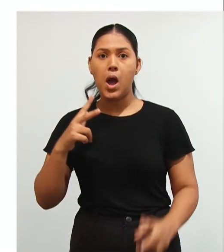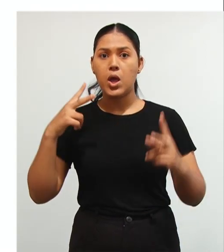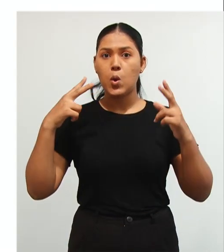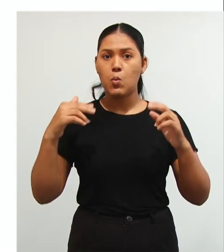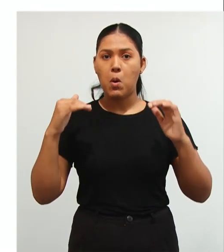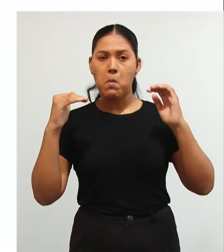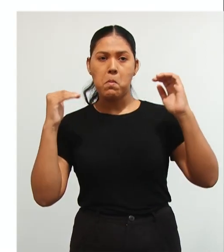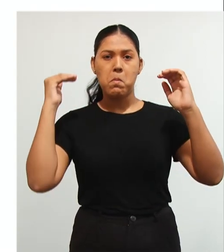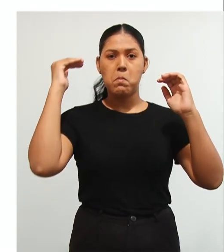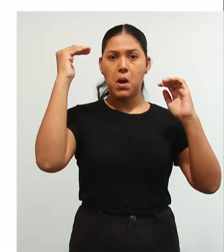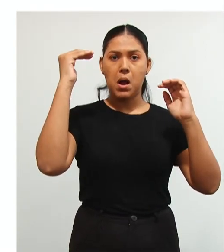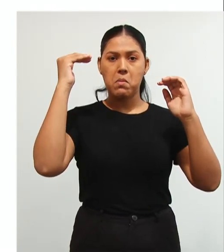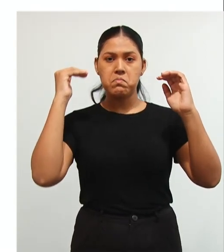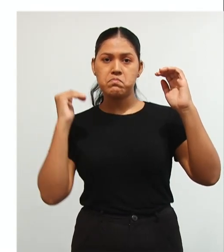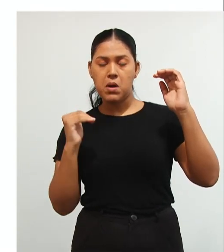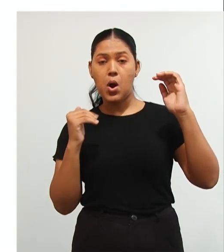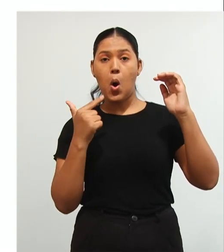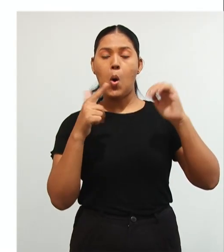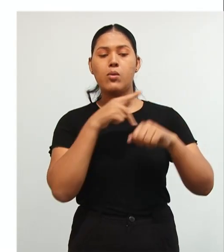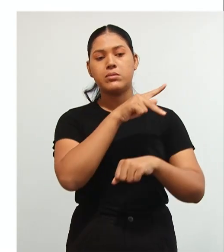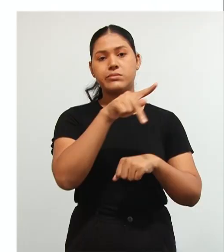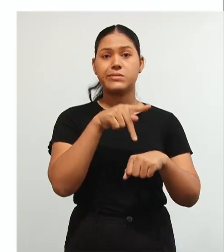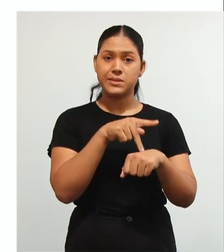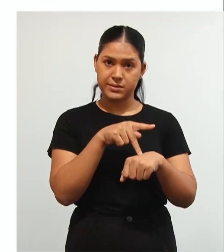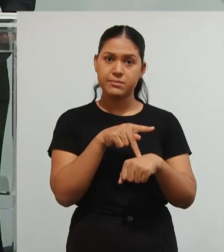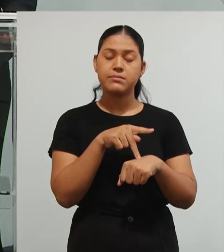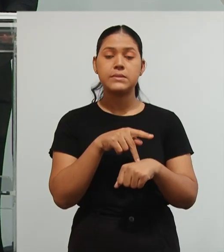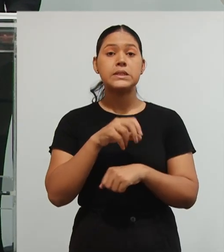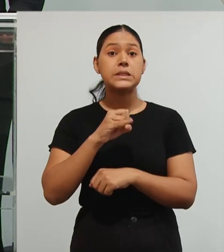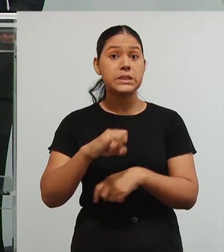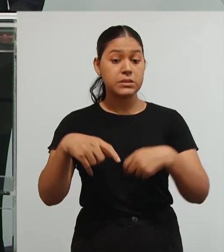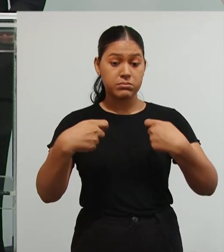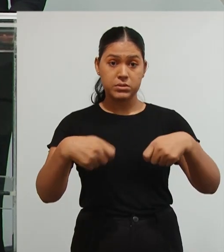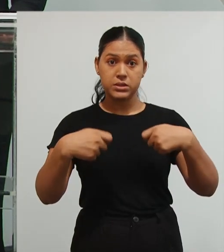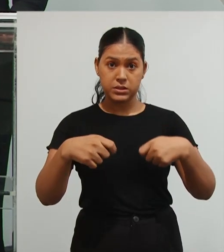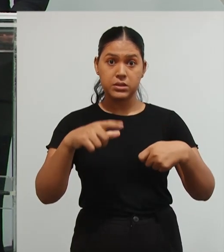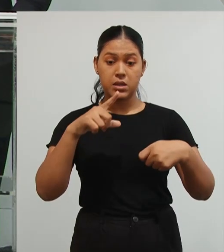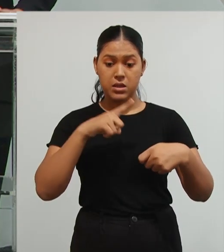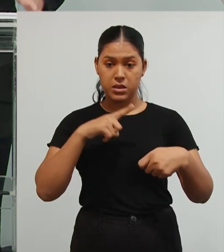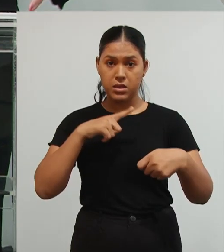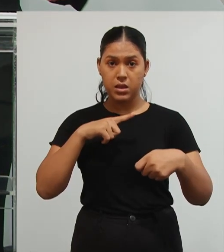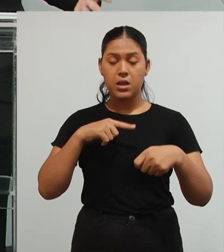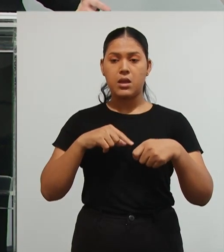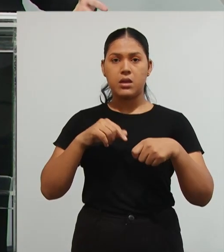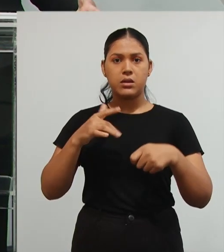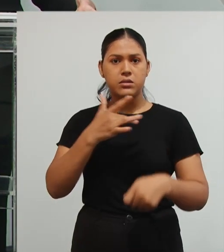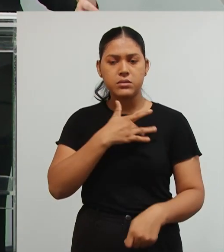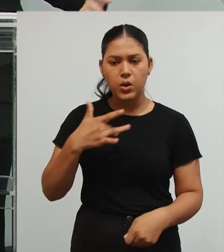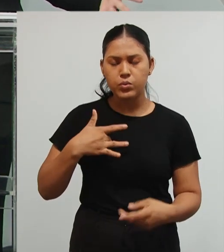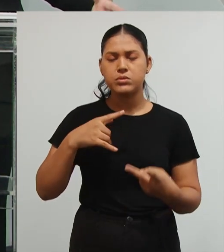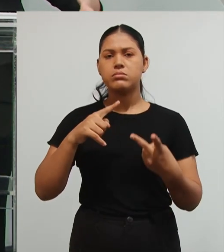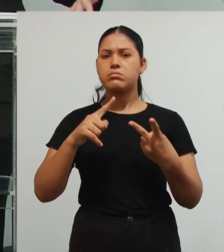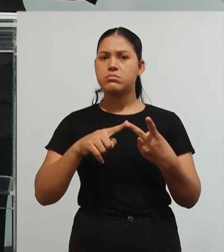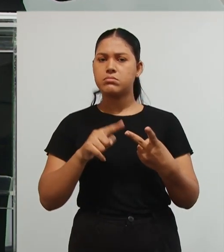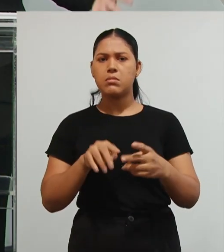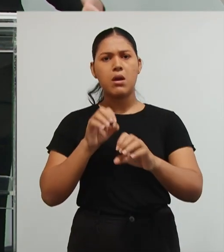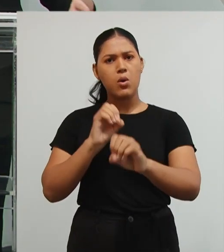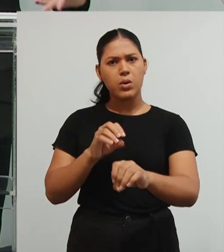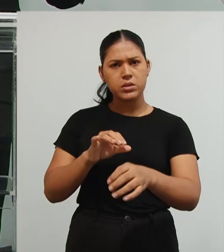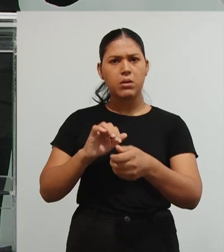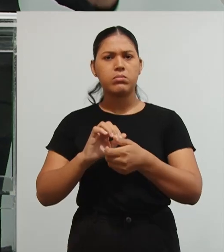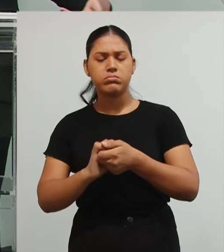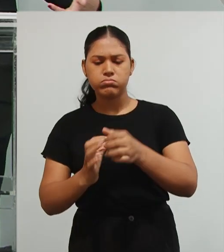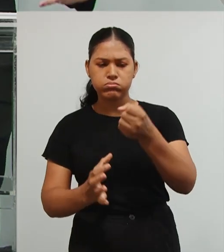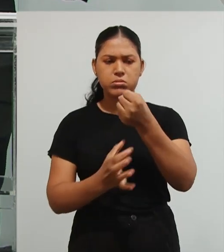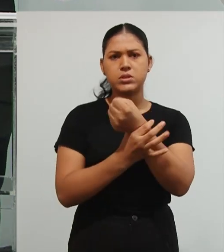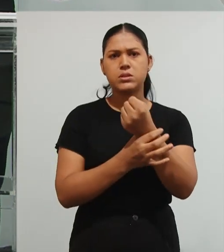assim. Inclusive, se a gente precisa ter mais saúde, mais educação, mais segurança, a forma que eu visualizo isso é tendo mais médicos,